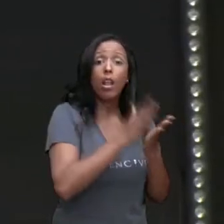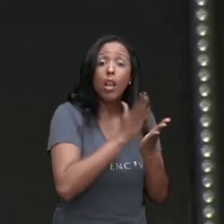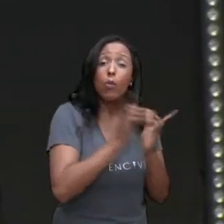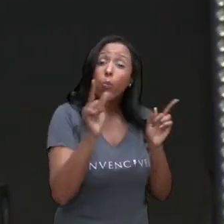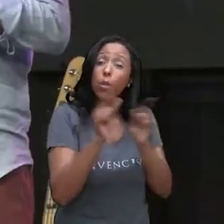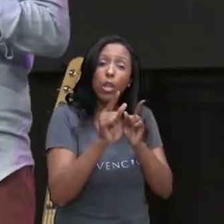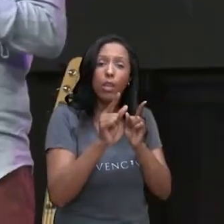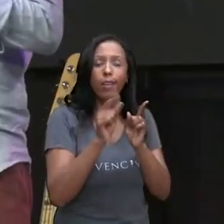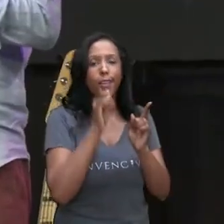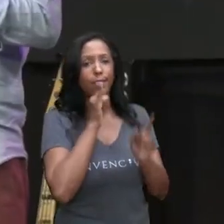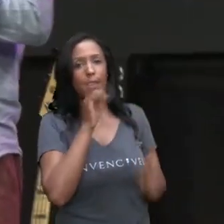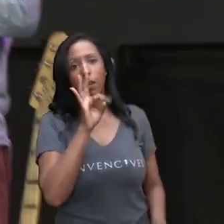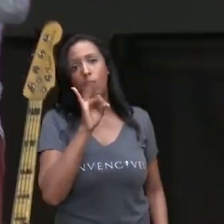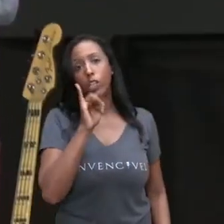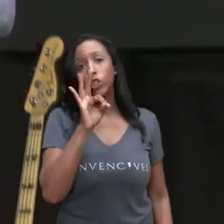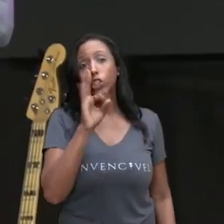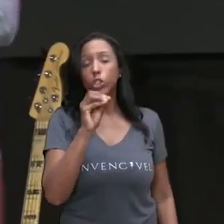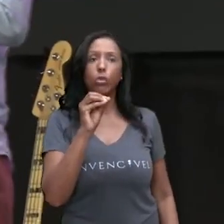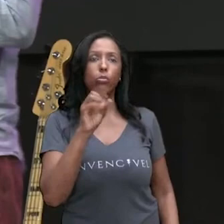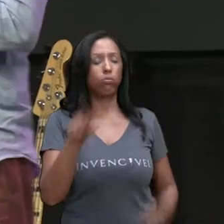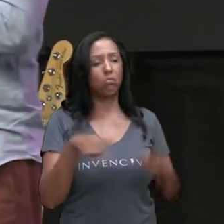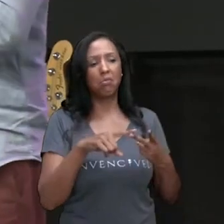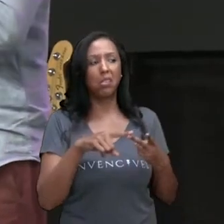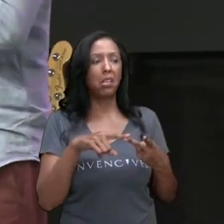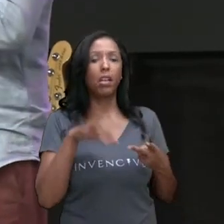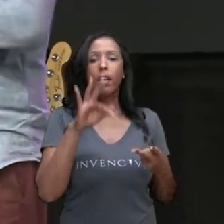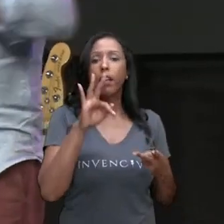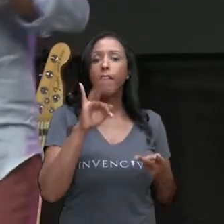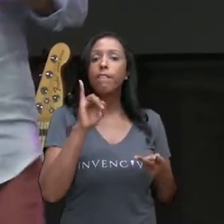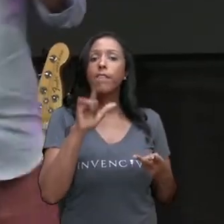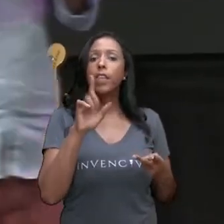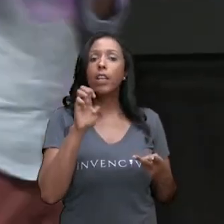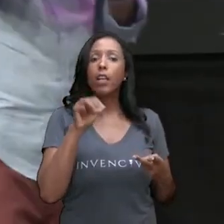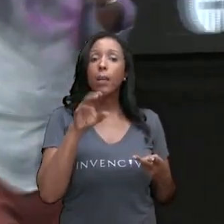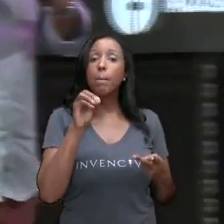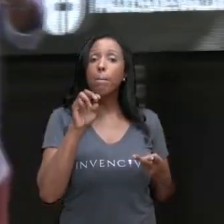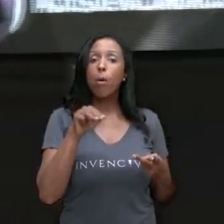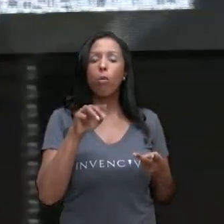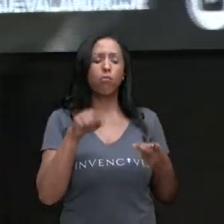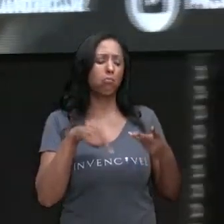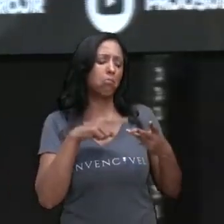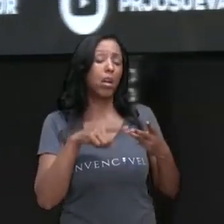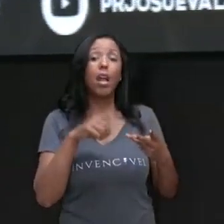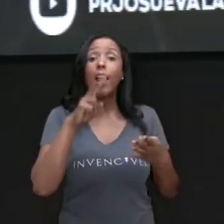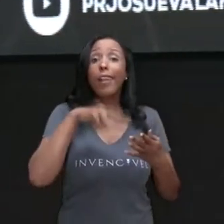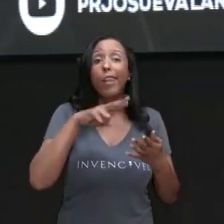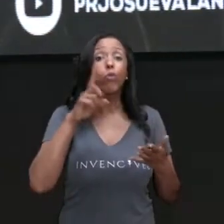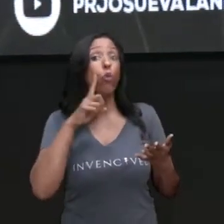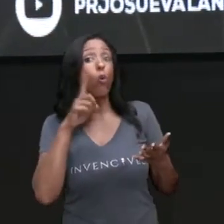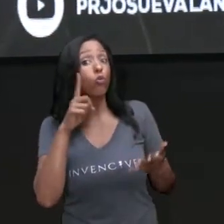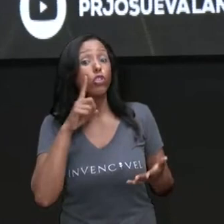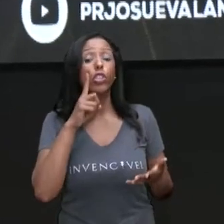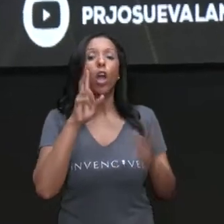lê a semana inteira, todo dia, o mesmo livro. Você vai gravar tudo. Você vai assim, sabe,